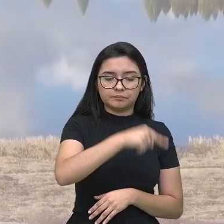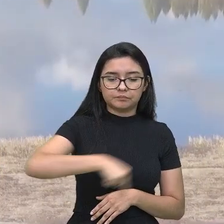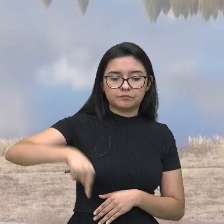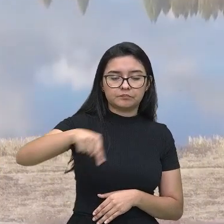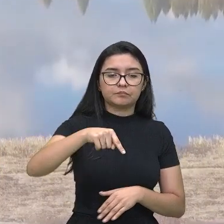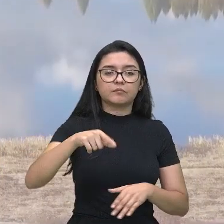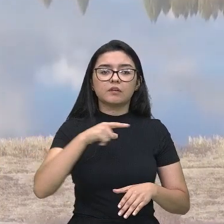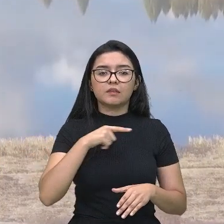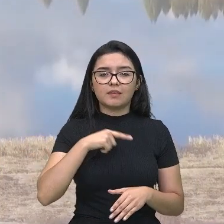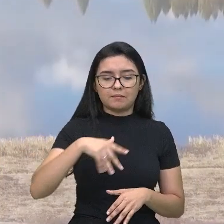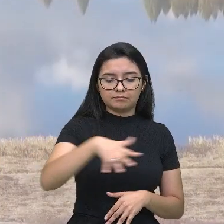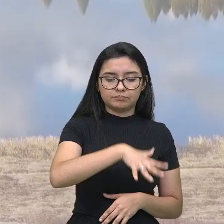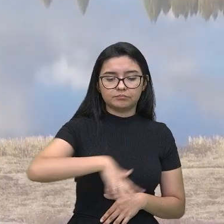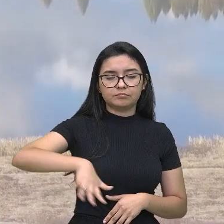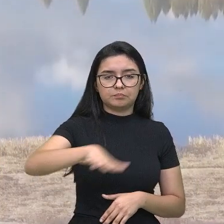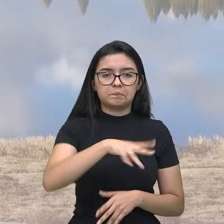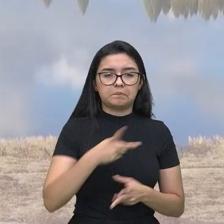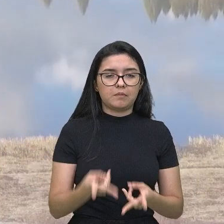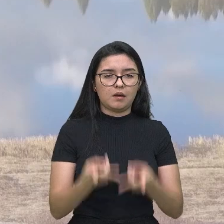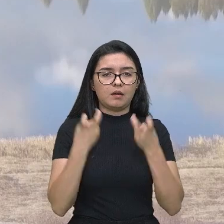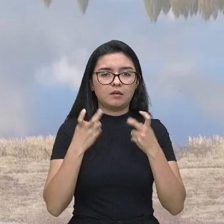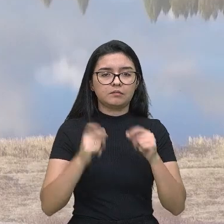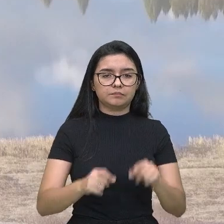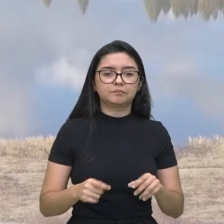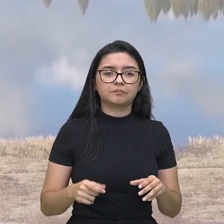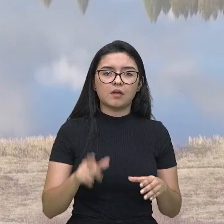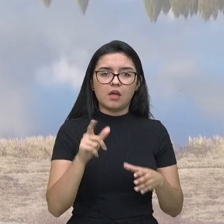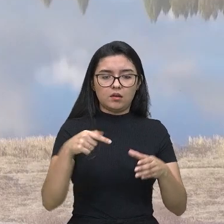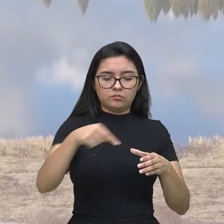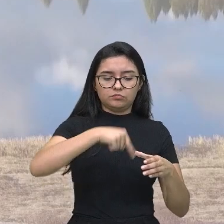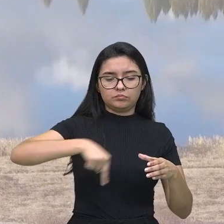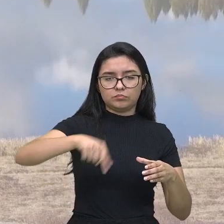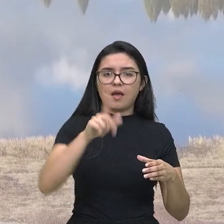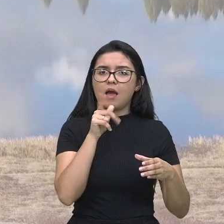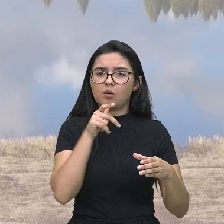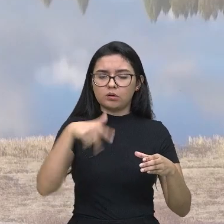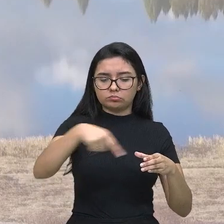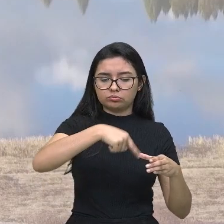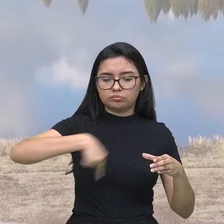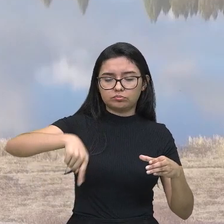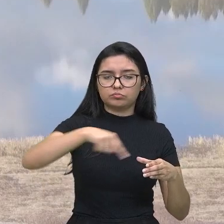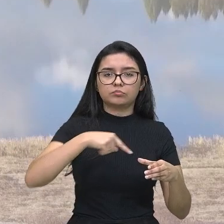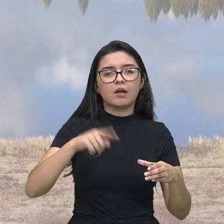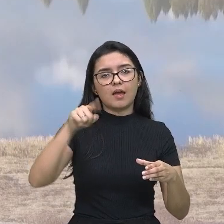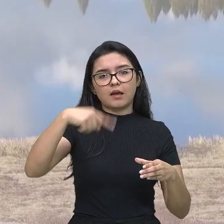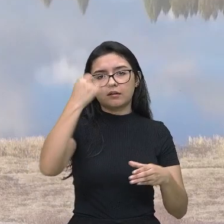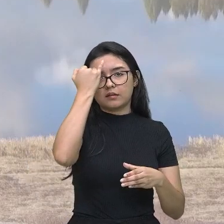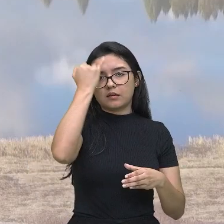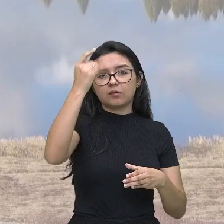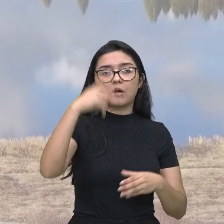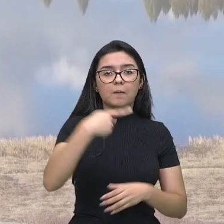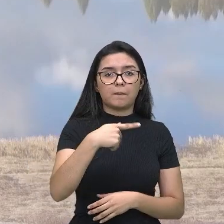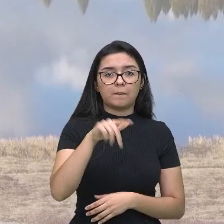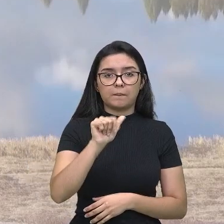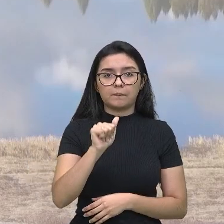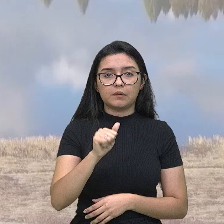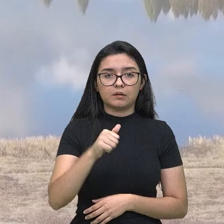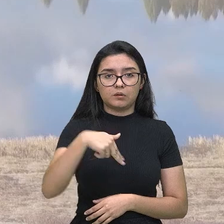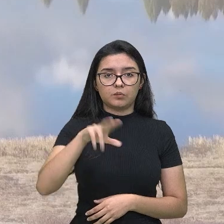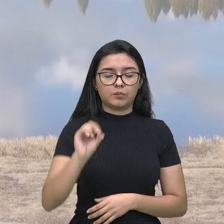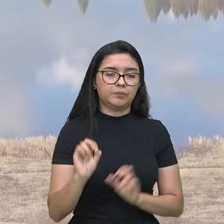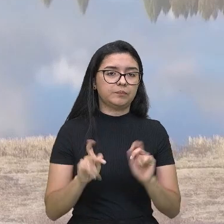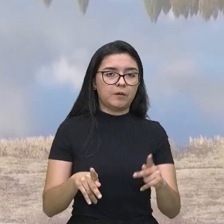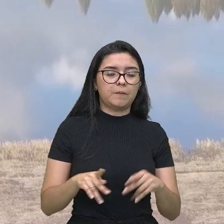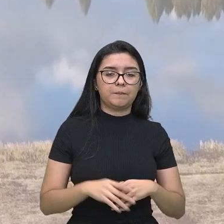aí um espelho d'água, né? Esse espelho d'água nos remete aí à ideia de um plano,